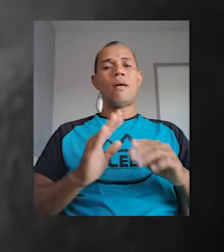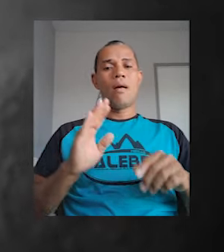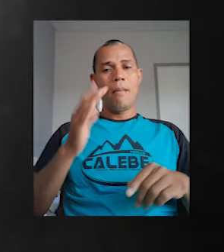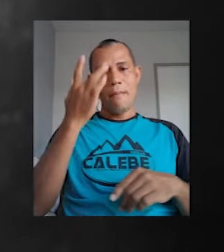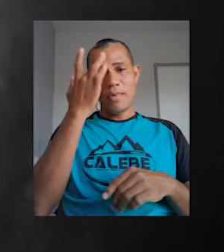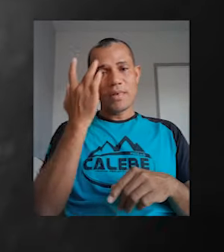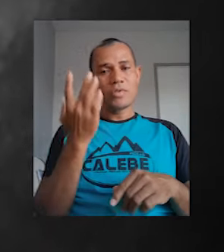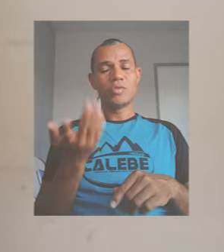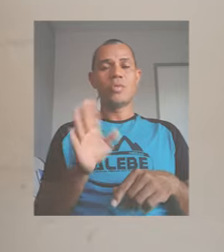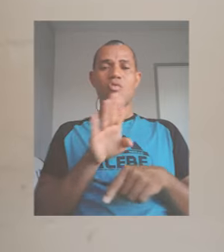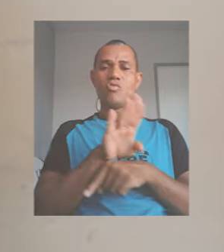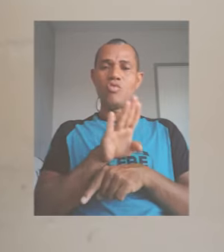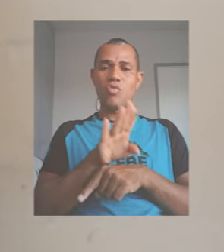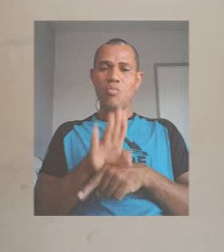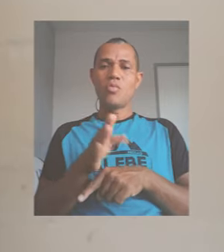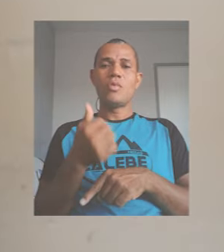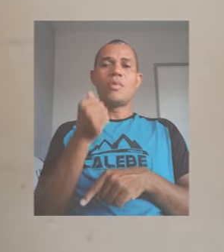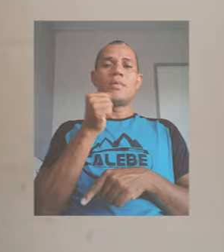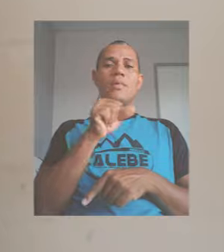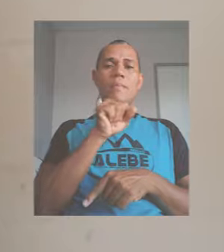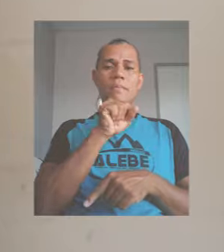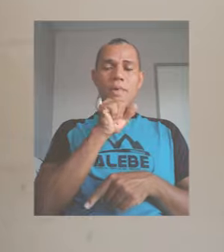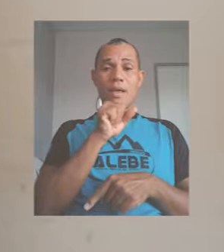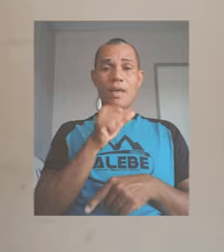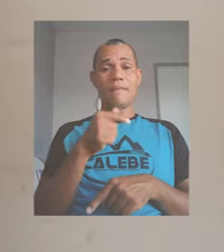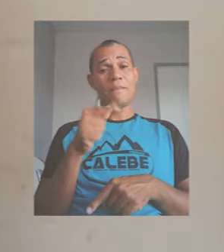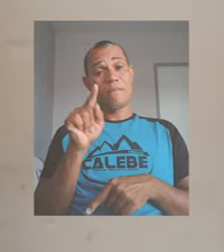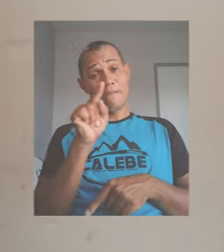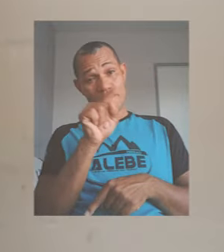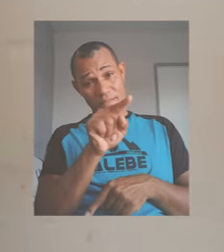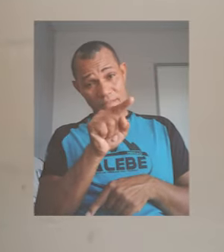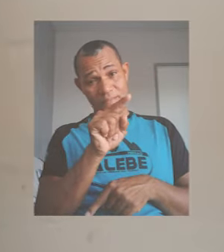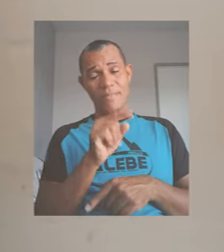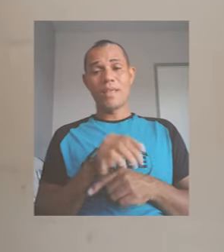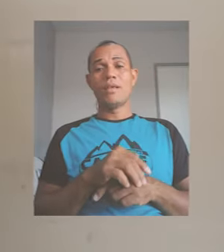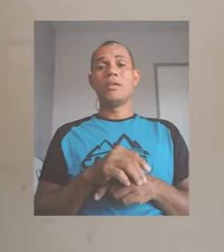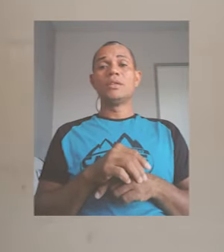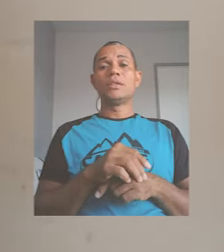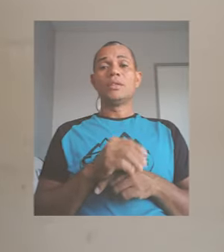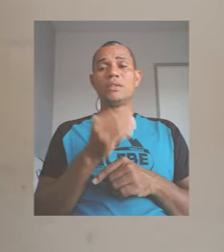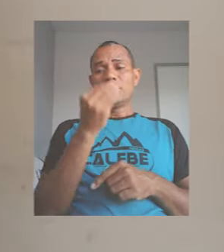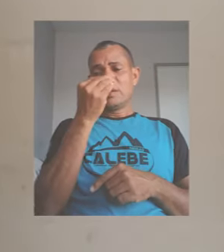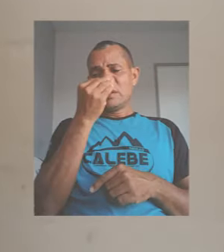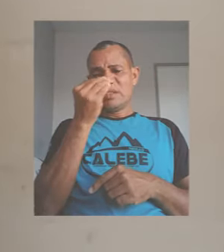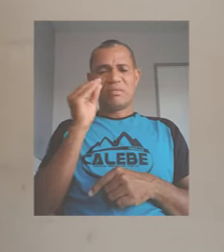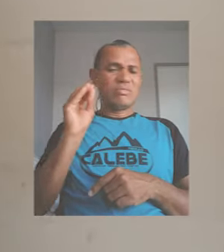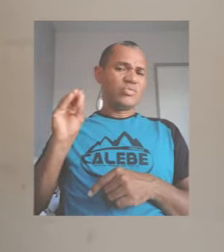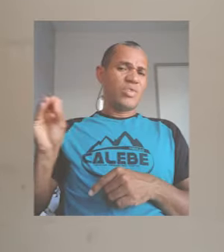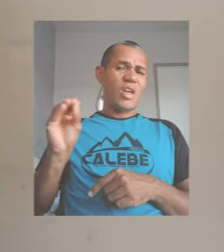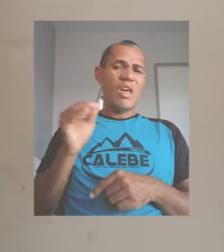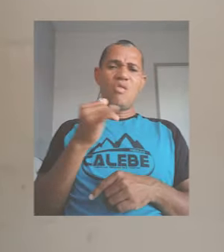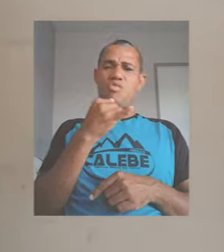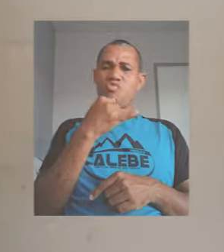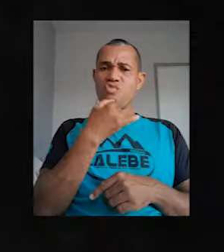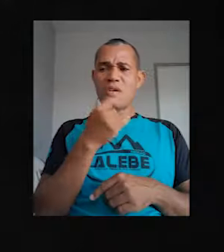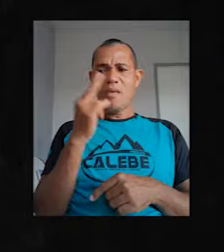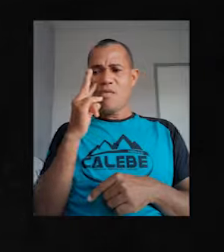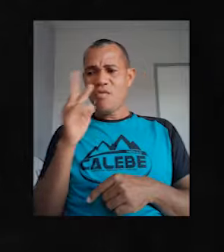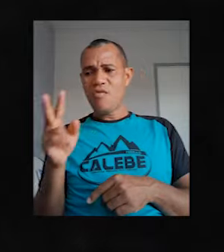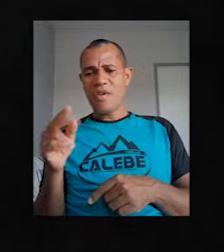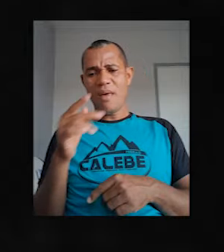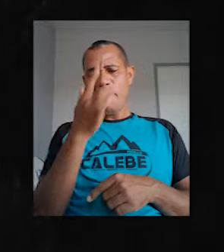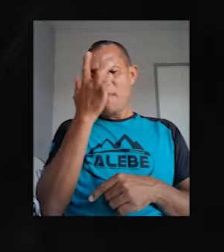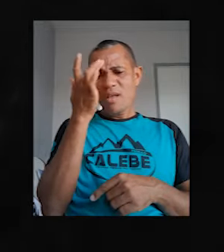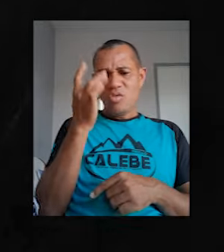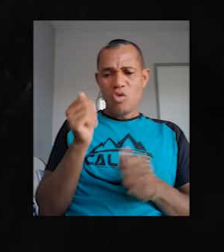mãe. Mas também eu me senti excluído. Era muito triste ver as pessoas almoçarem e eu